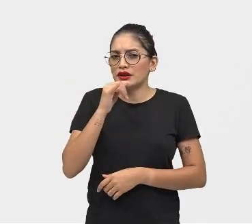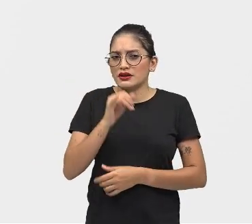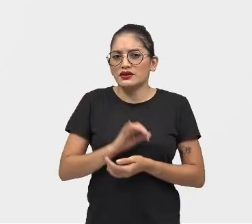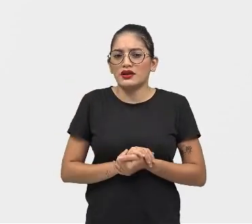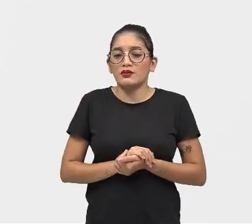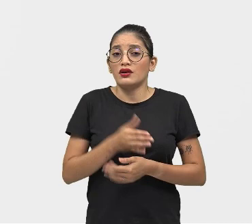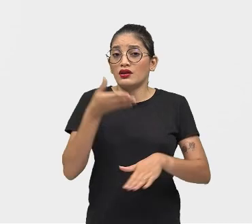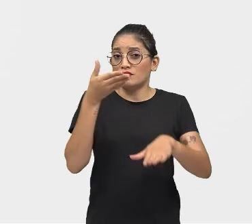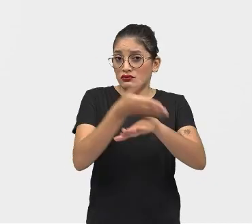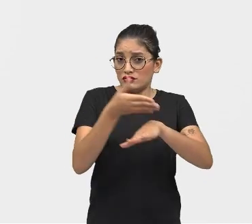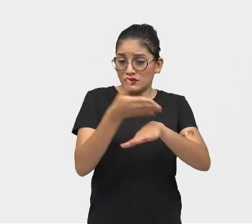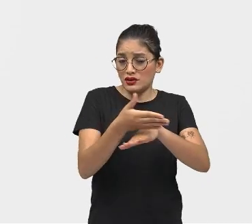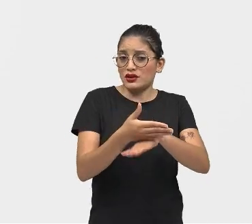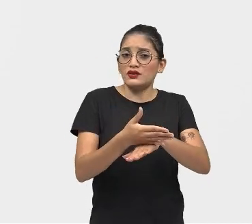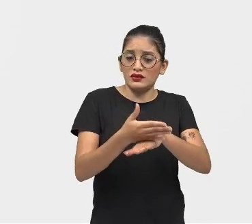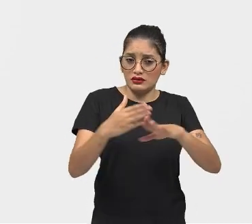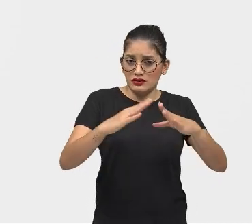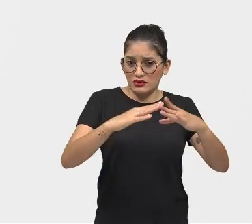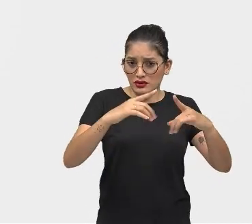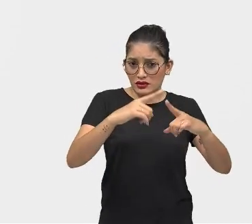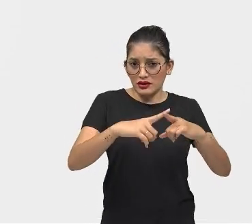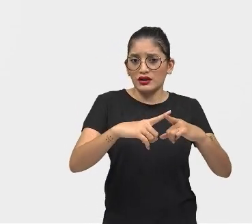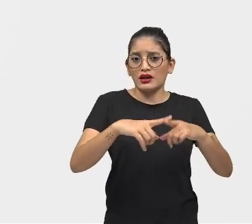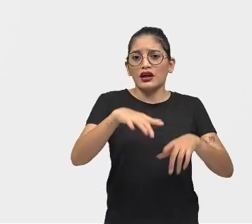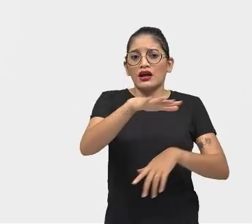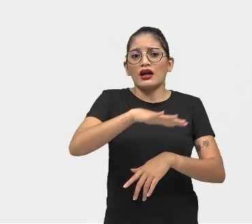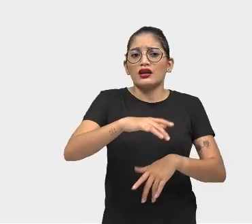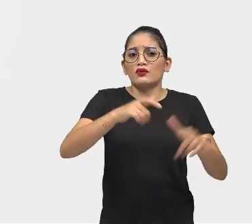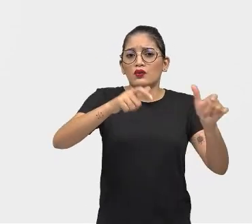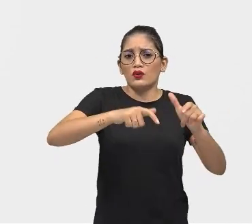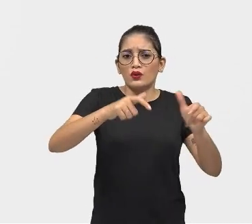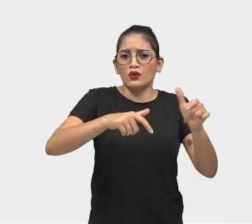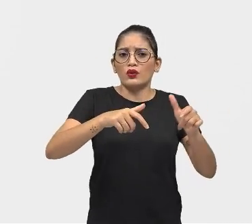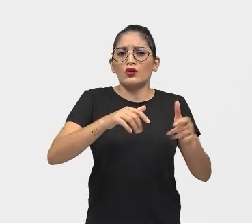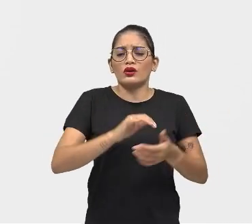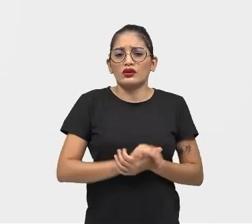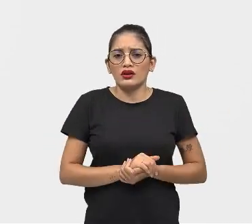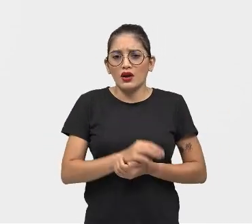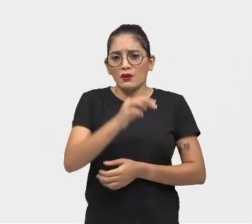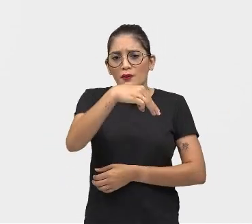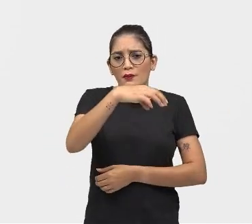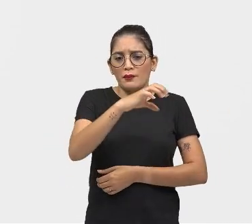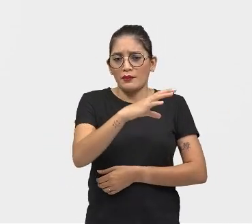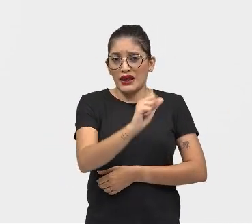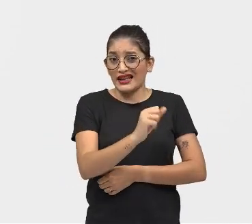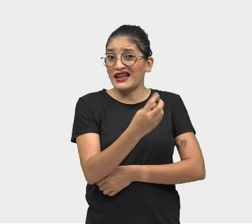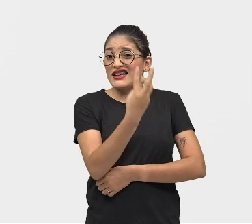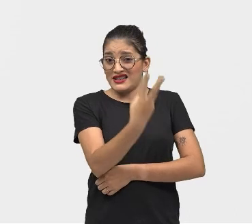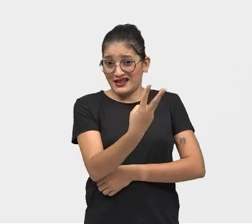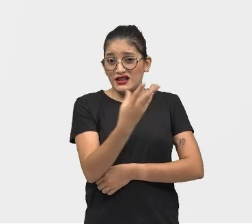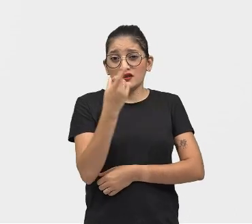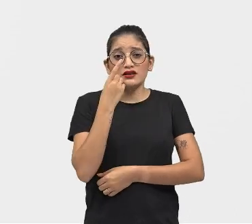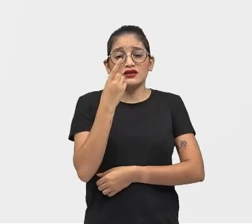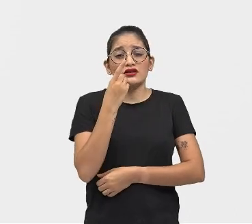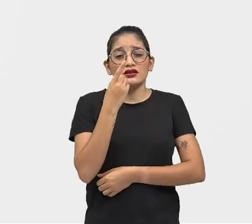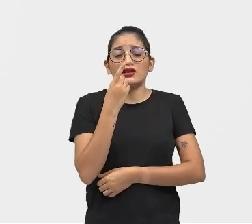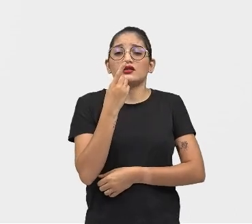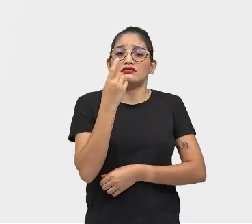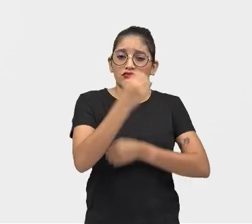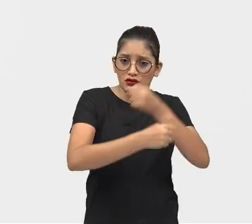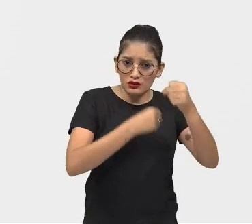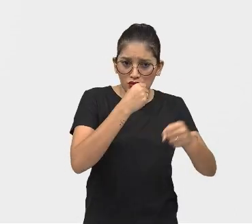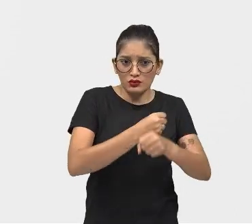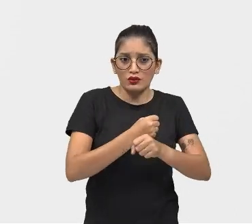a ida ao templo na cidade de Meca, 3 vezes ao ano. E temos também o